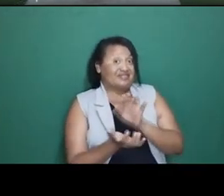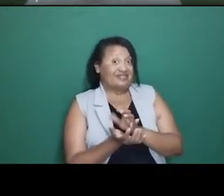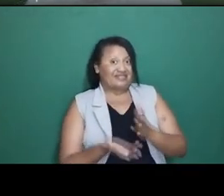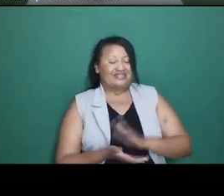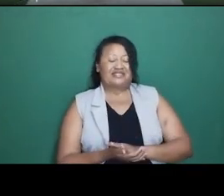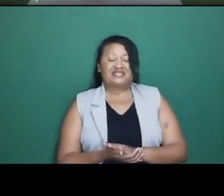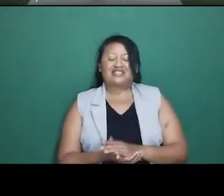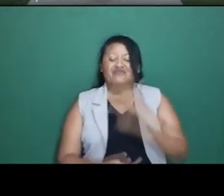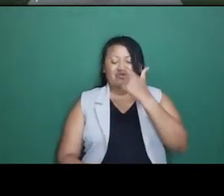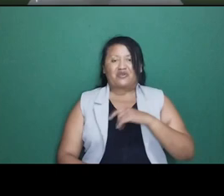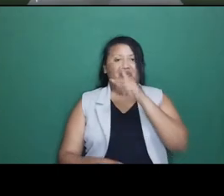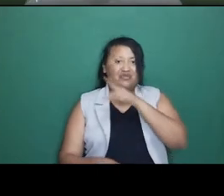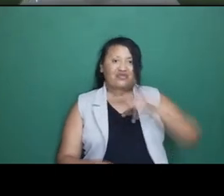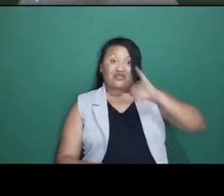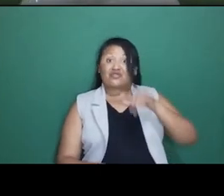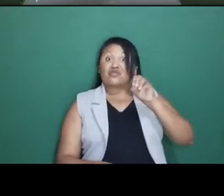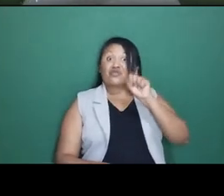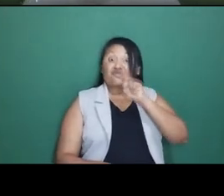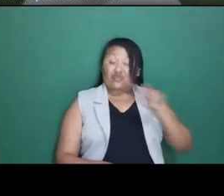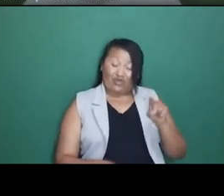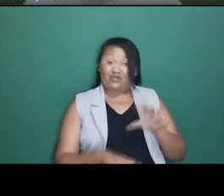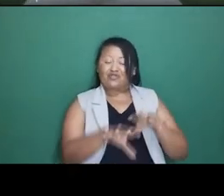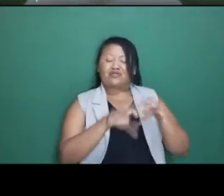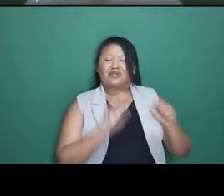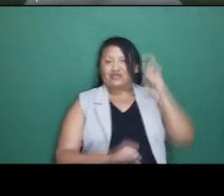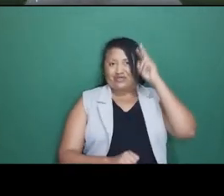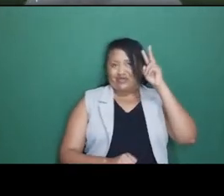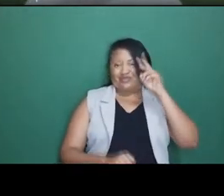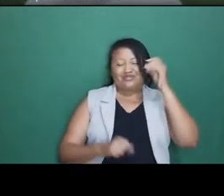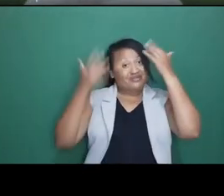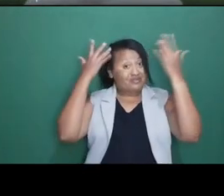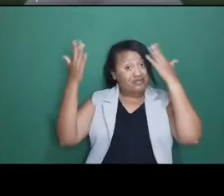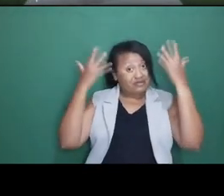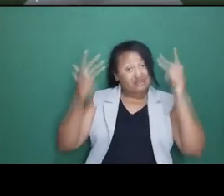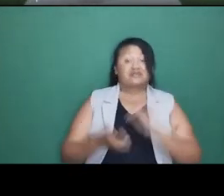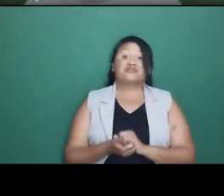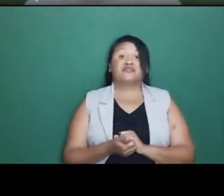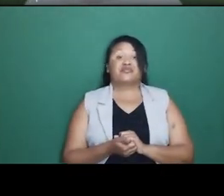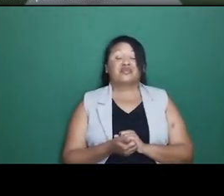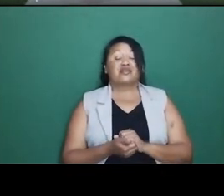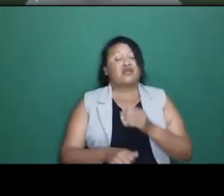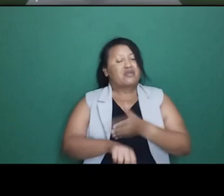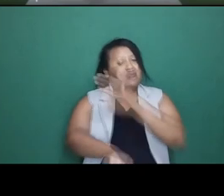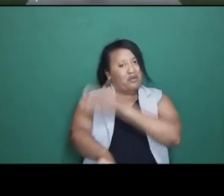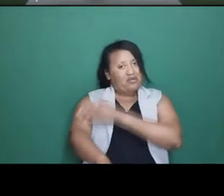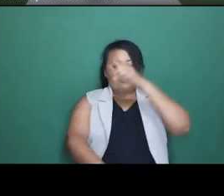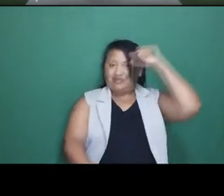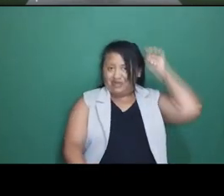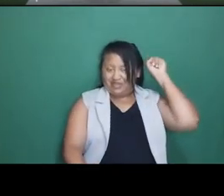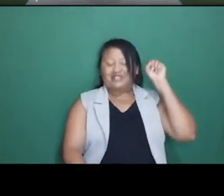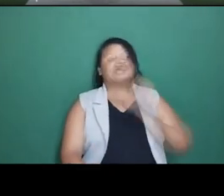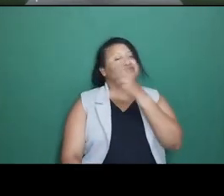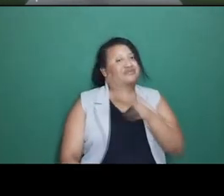sou professor João Lúcio formador de história e filosofia do pré-vestibular da universidade de